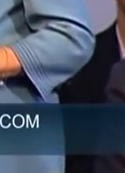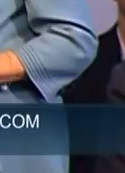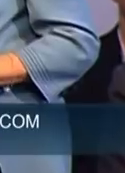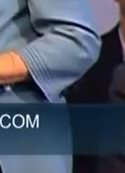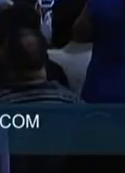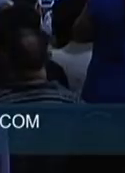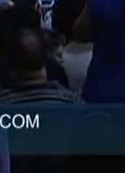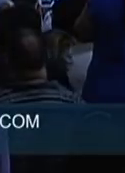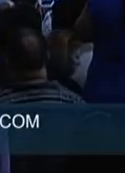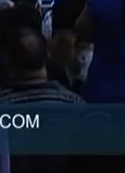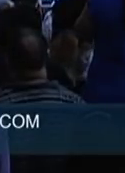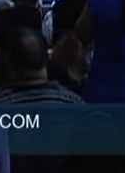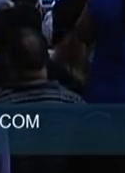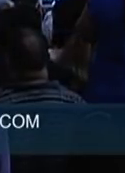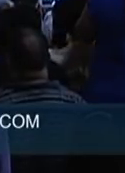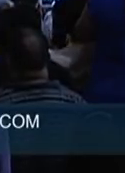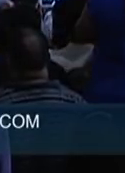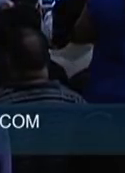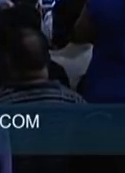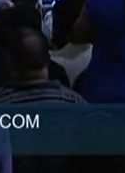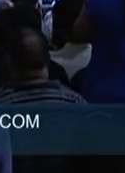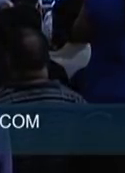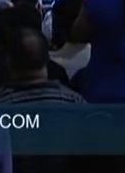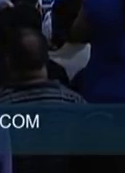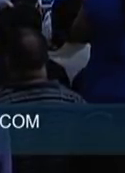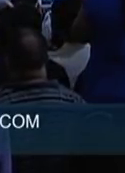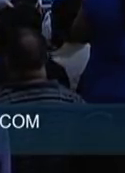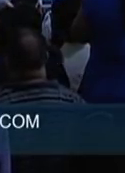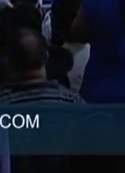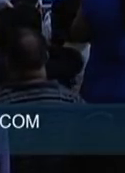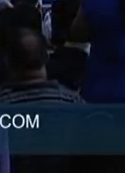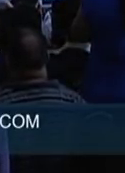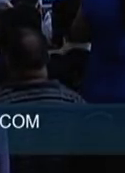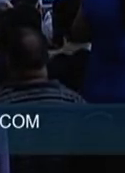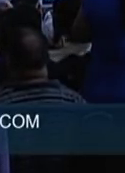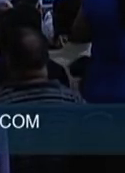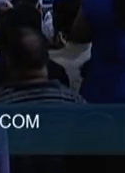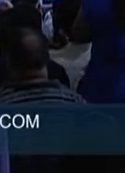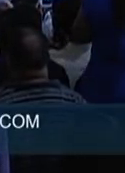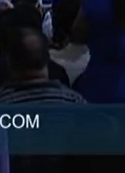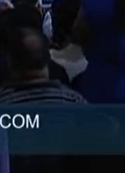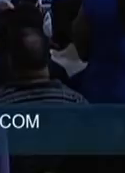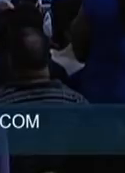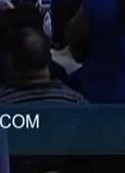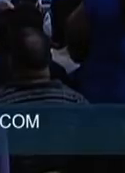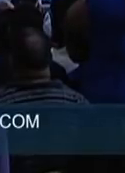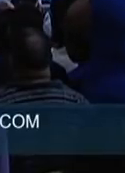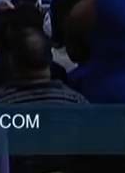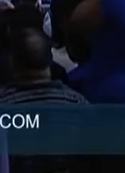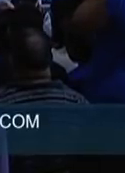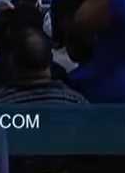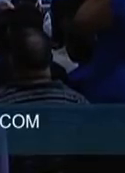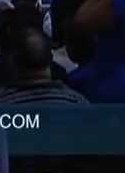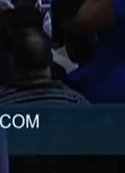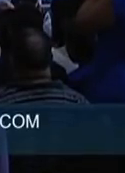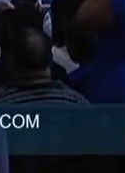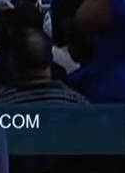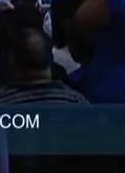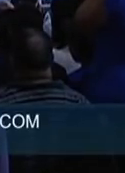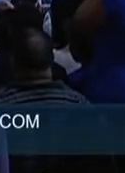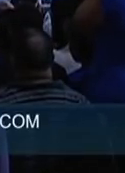no meio do rito, chamamos o companheiro Alex, que vai pegar o microfone, que aqui